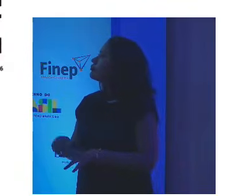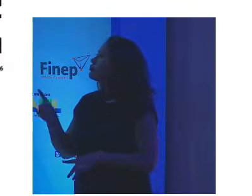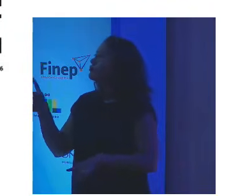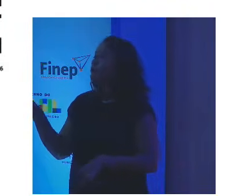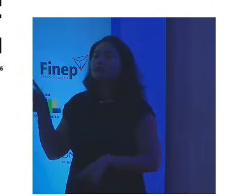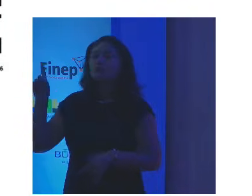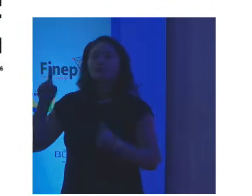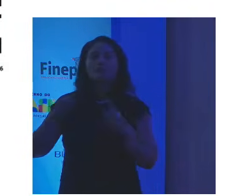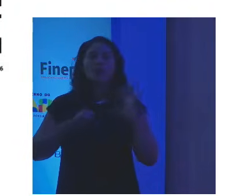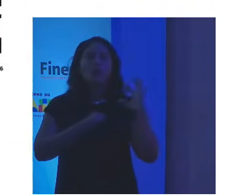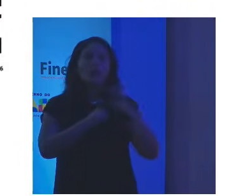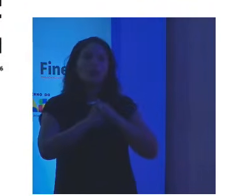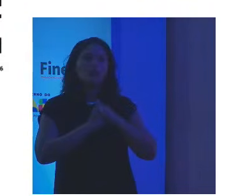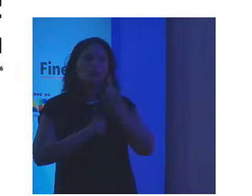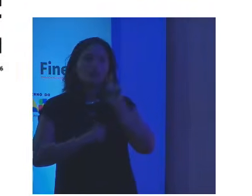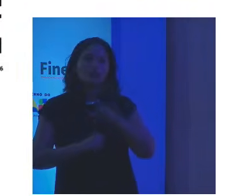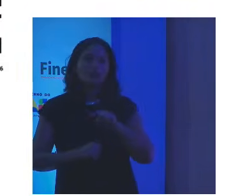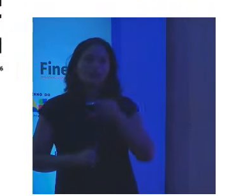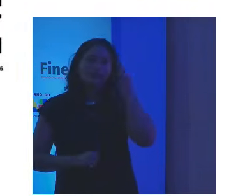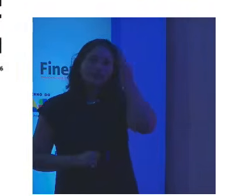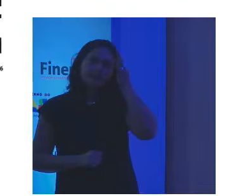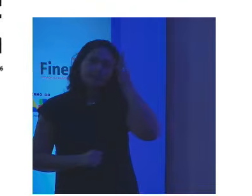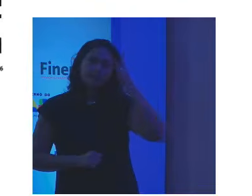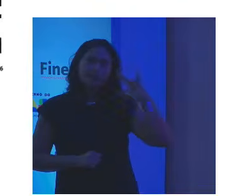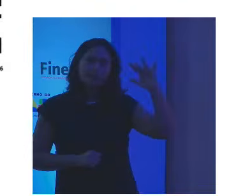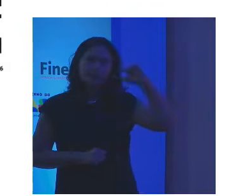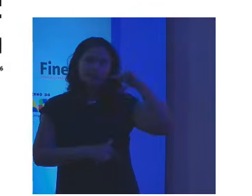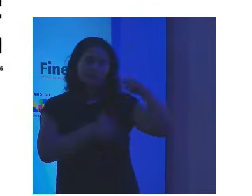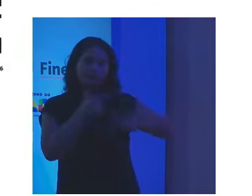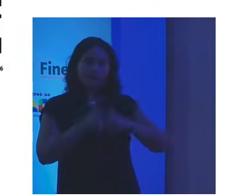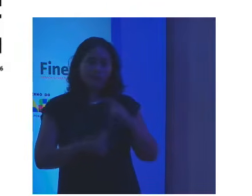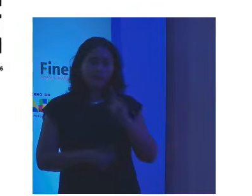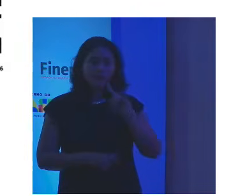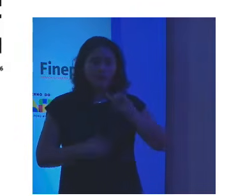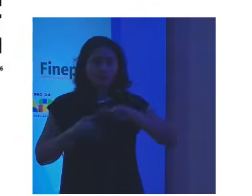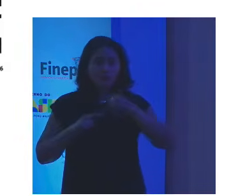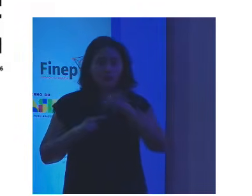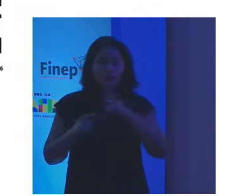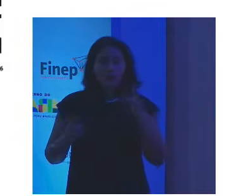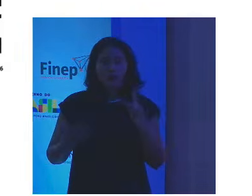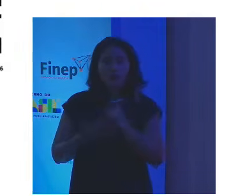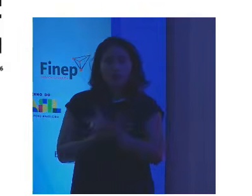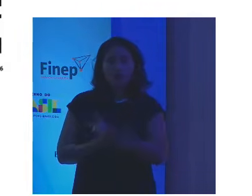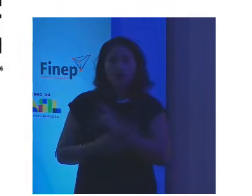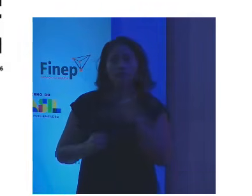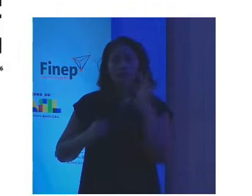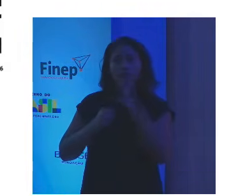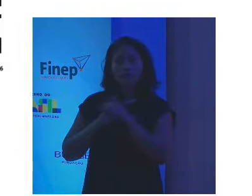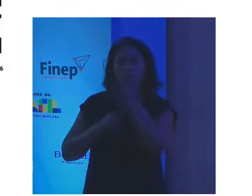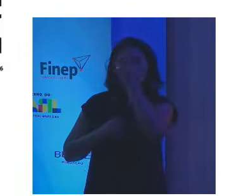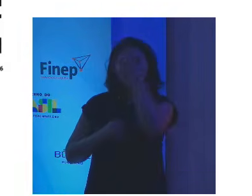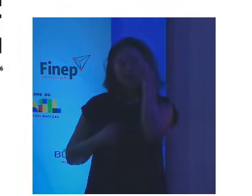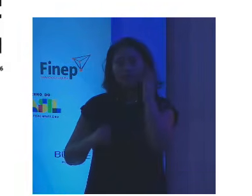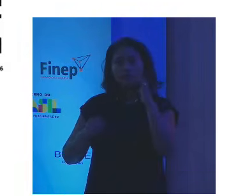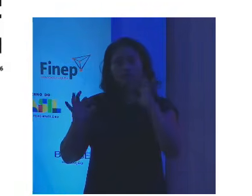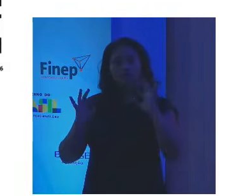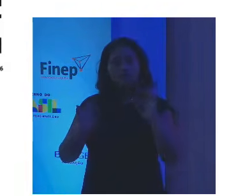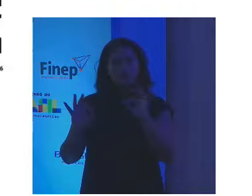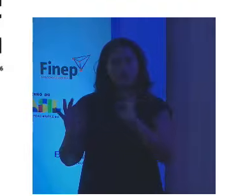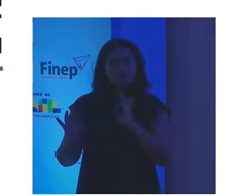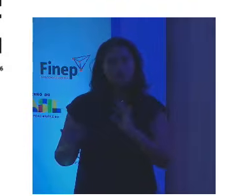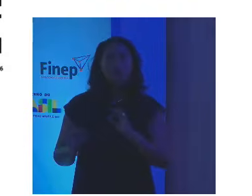de um legado colonial, essa é a teoria que eu trabalho. Porque depois que houve a colonização e que as pessoas foram classificadas,